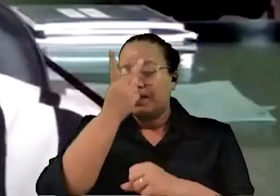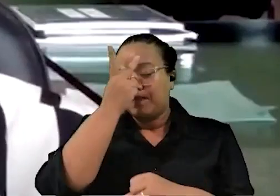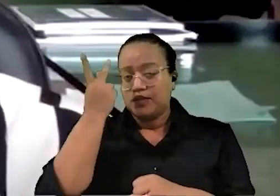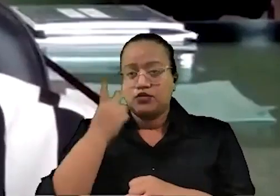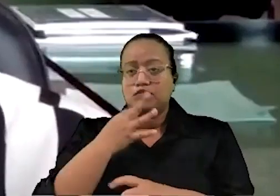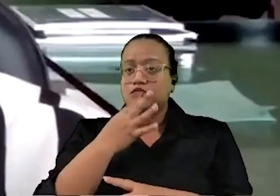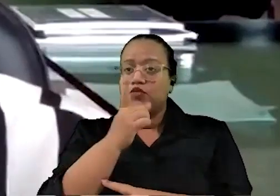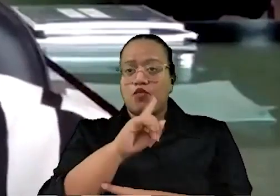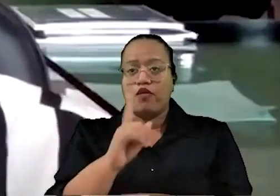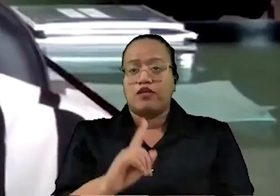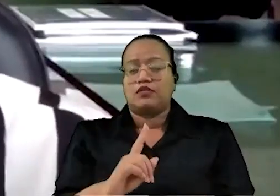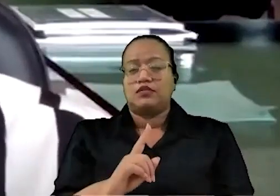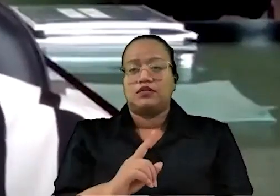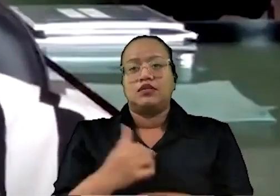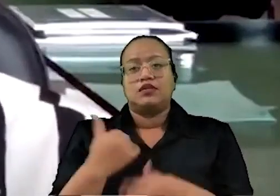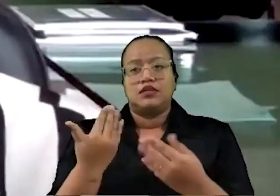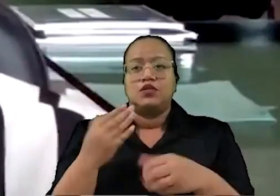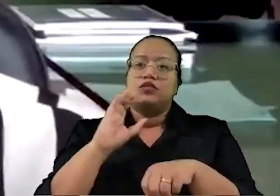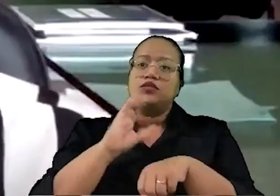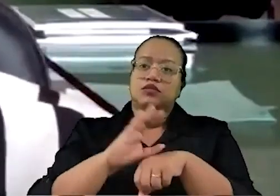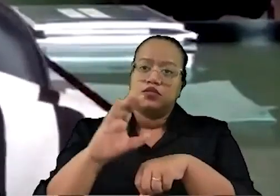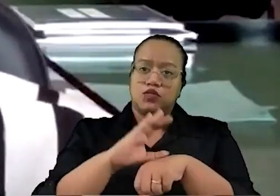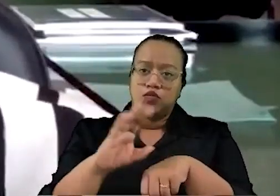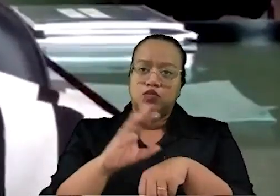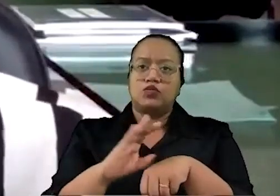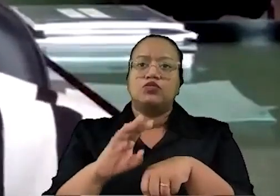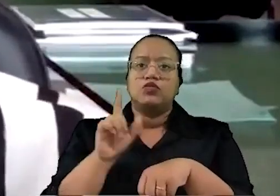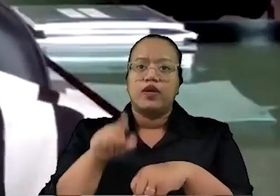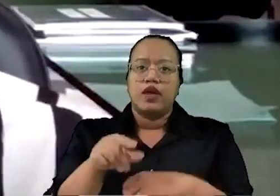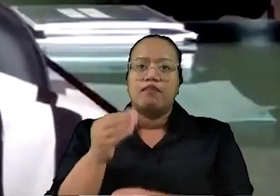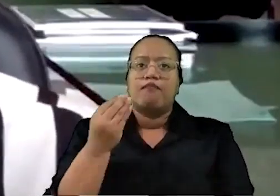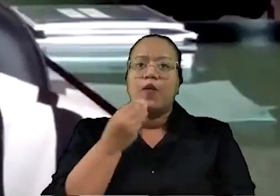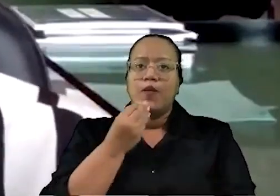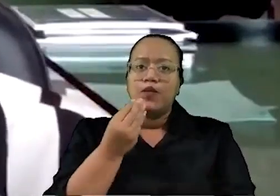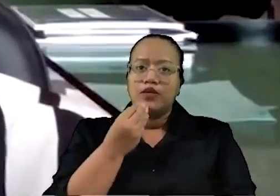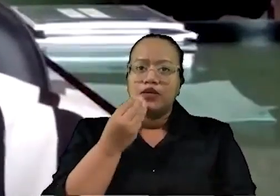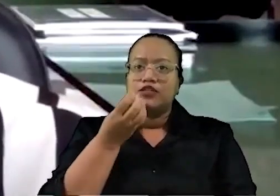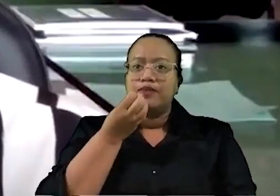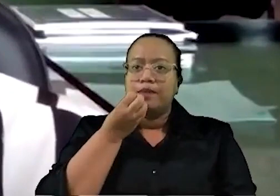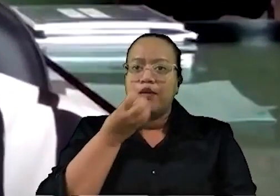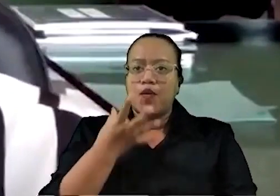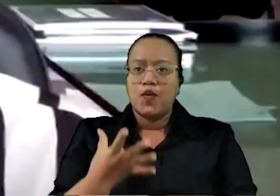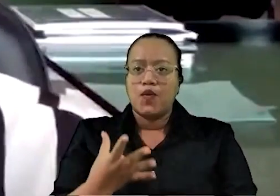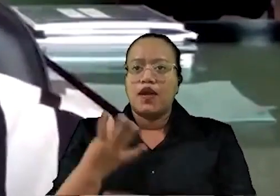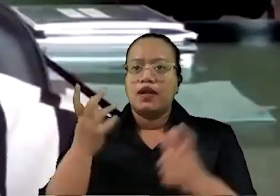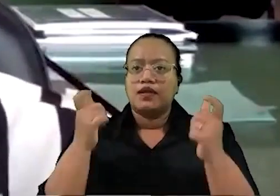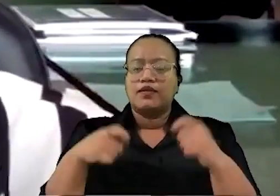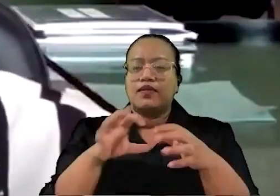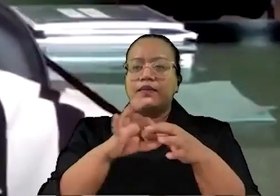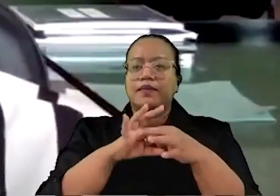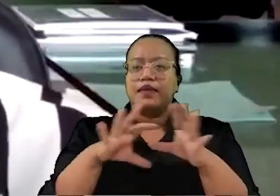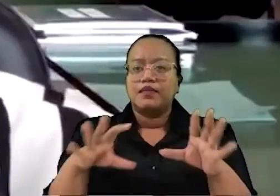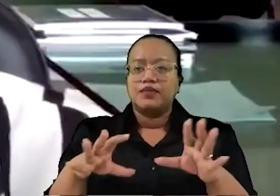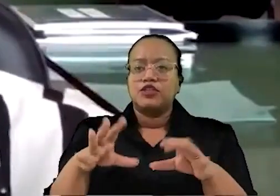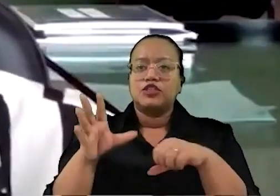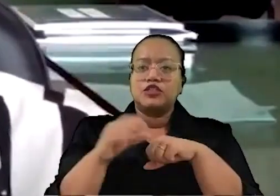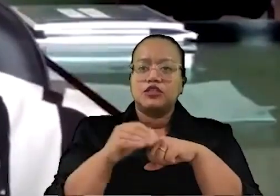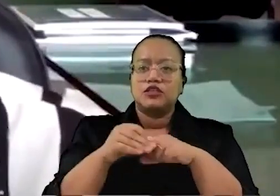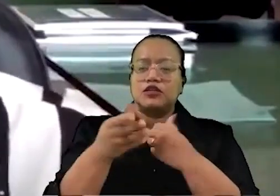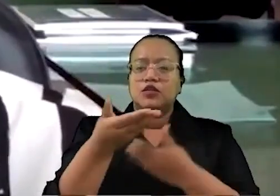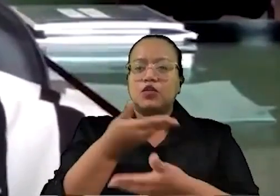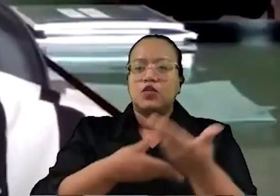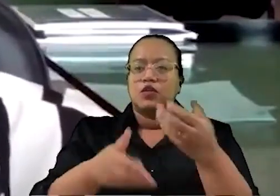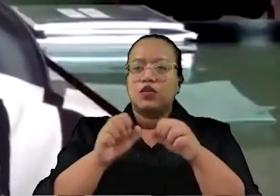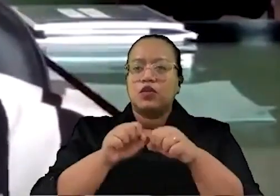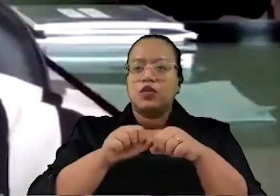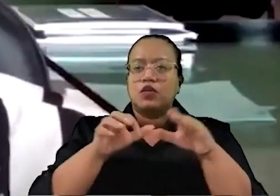ele é realmente muito oportuno, porque vai permitir essa disseminação desse conhecimento para que as pessoas conheçam